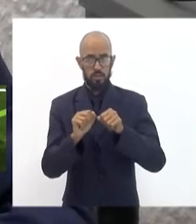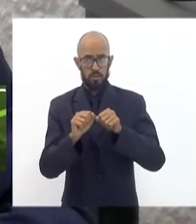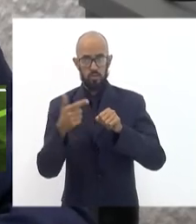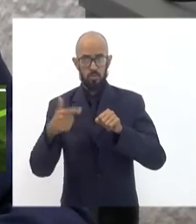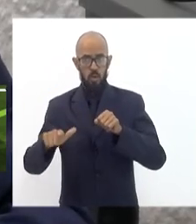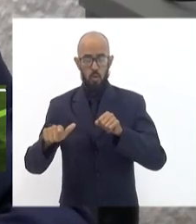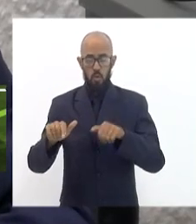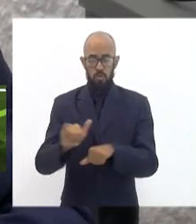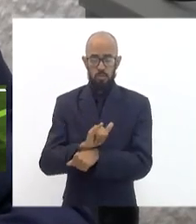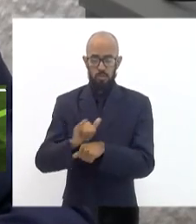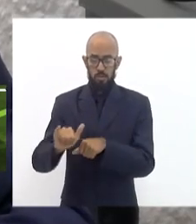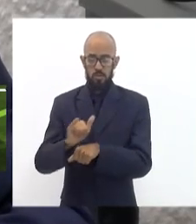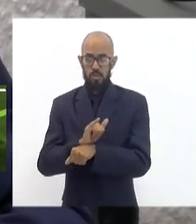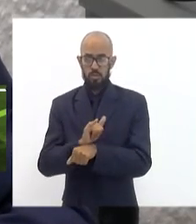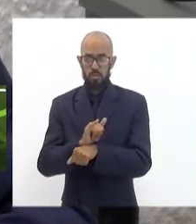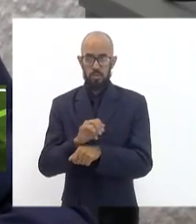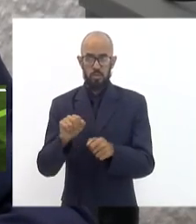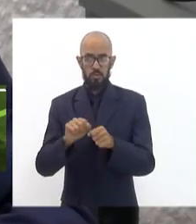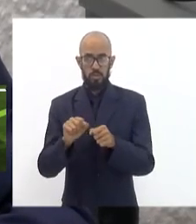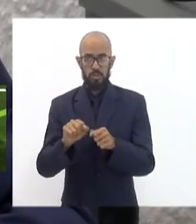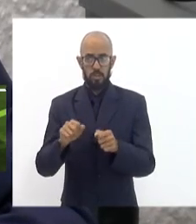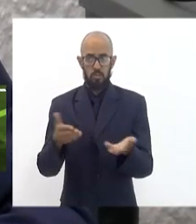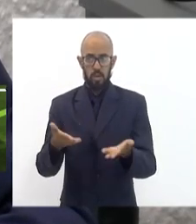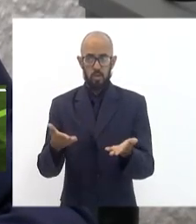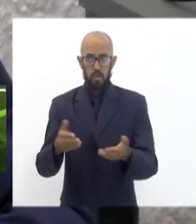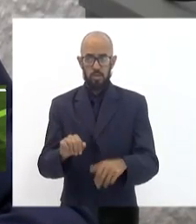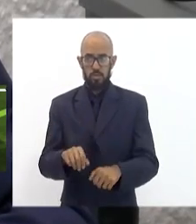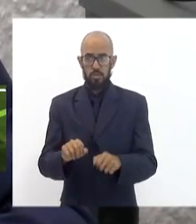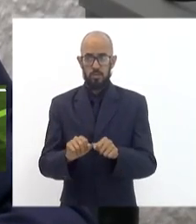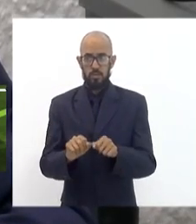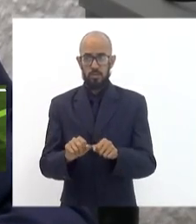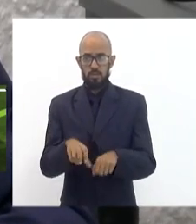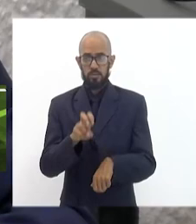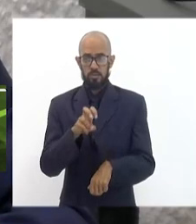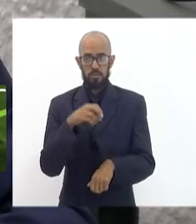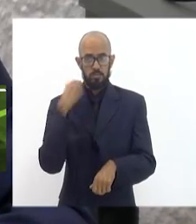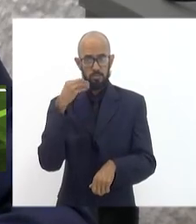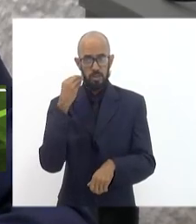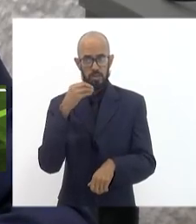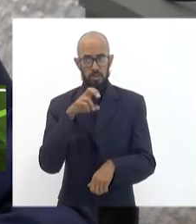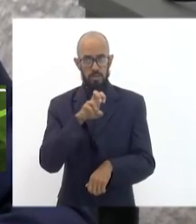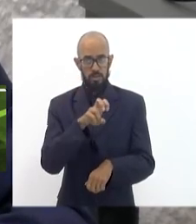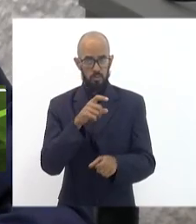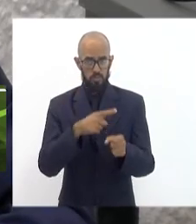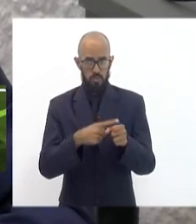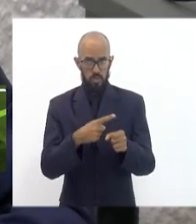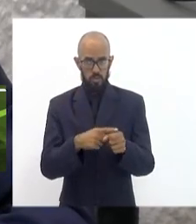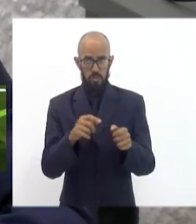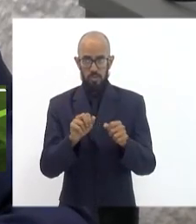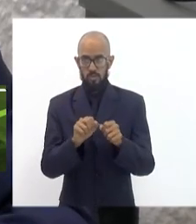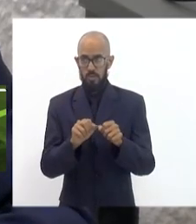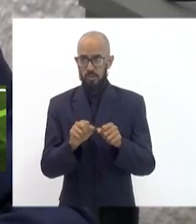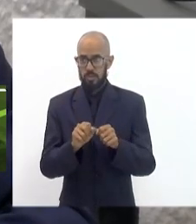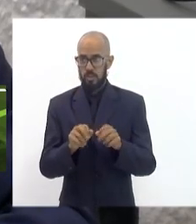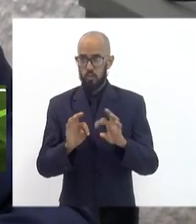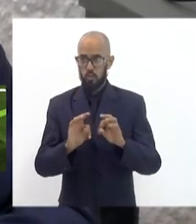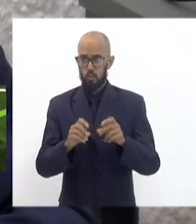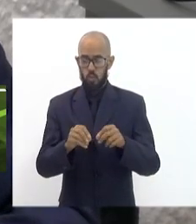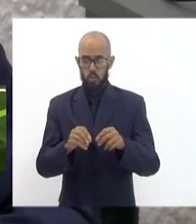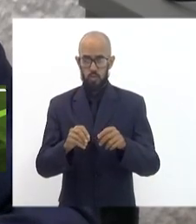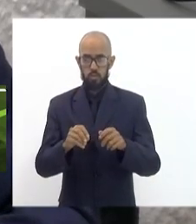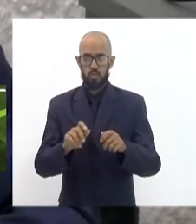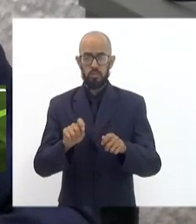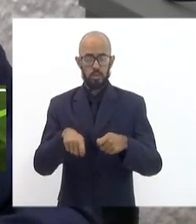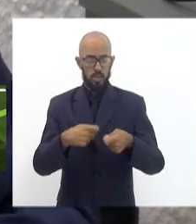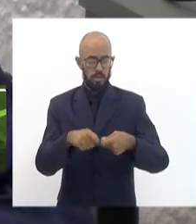braço e nós revitalizamos agora vou fazer cinco experimentos em cinco cidades nós vamos finalizar ela toda projeto todos